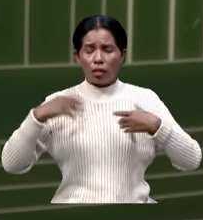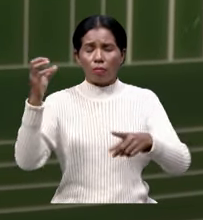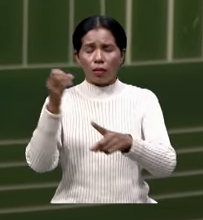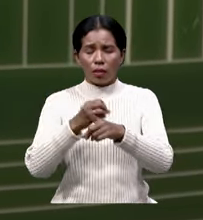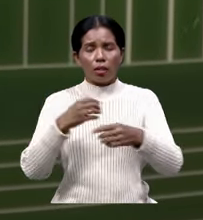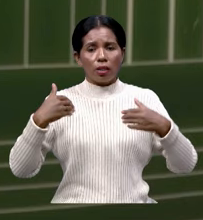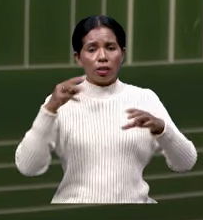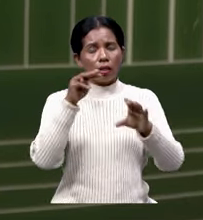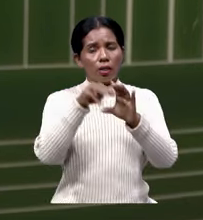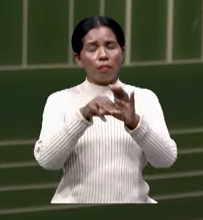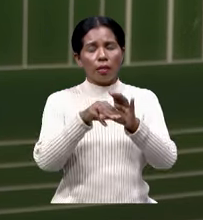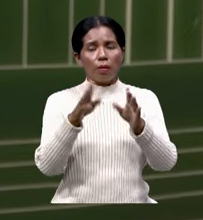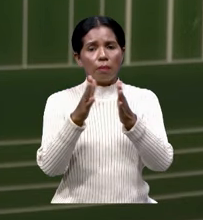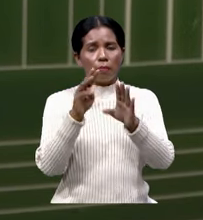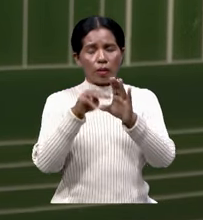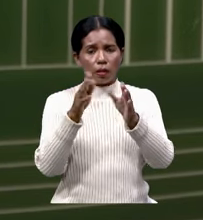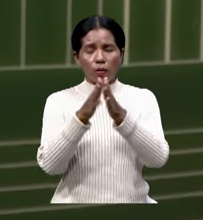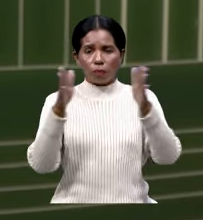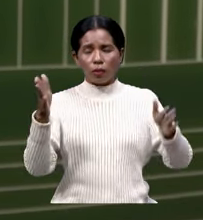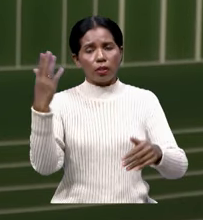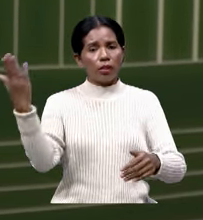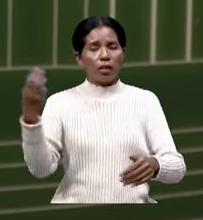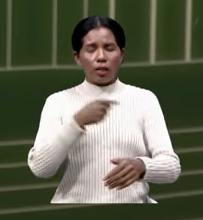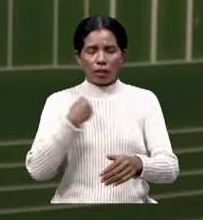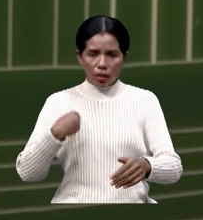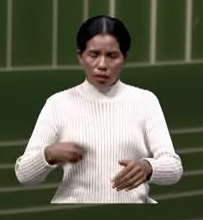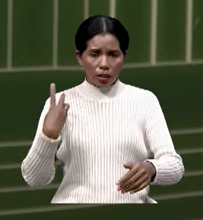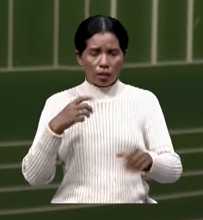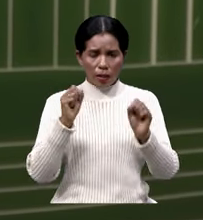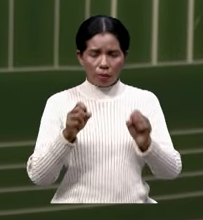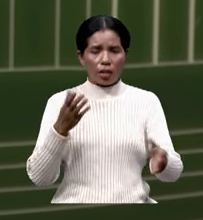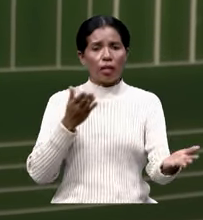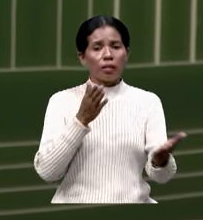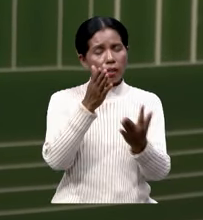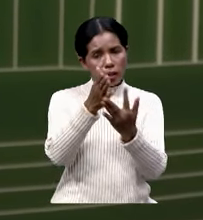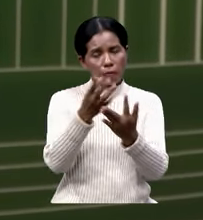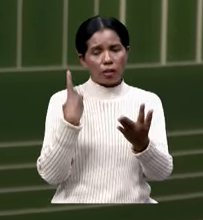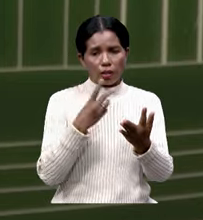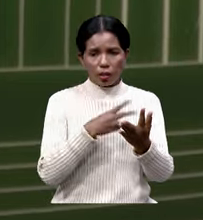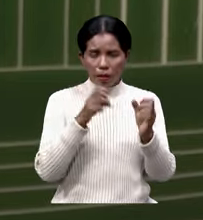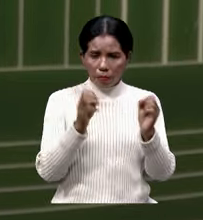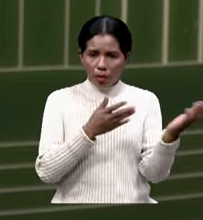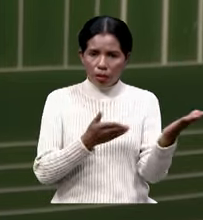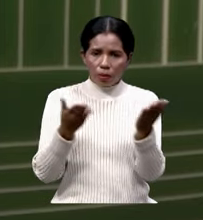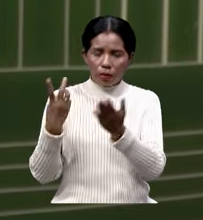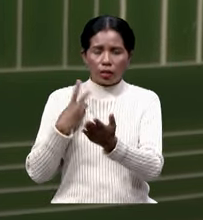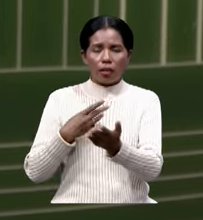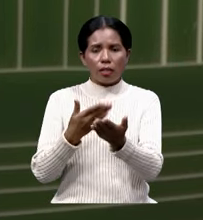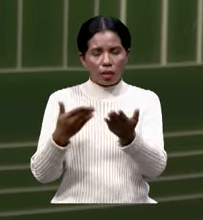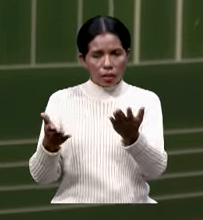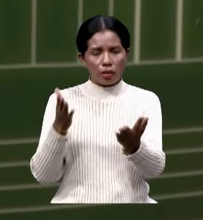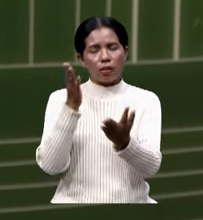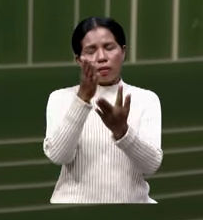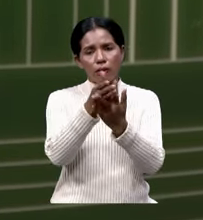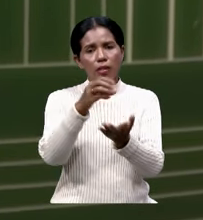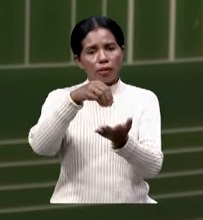bot, também maka e a China, também maka ita Bele tama, ou ita Bele exporta e tenha produto. Nomos, ita mos a cara atrai sira para tohalo investimento